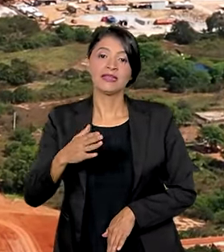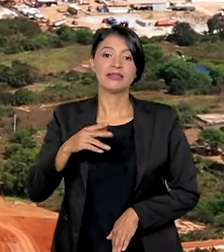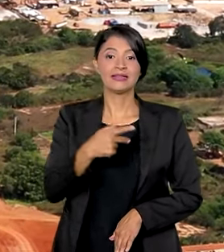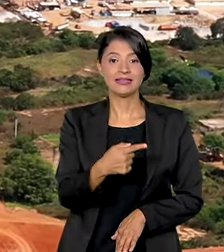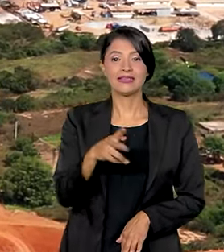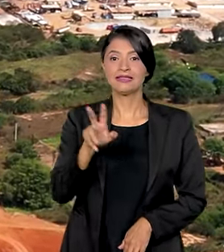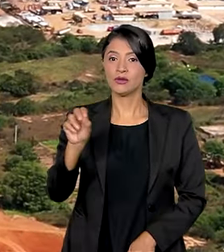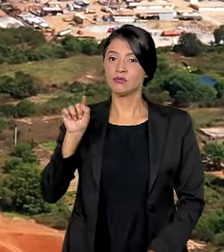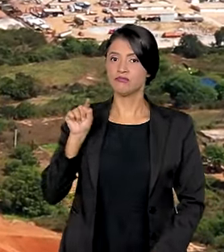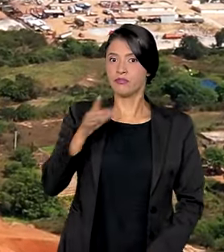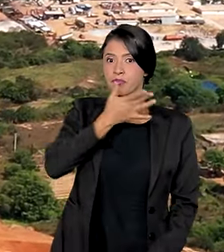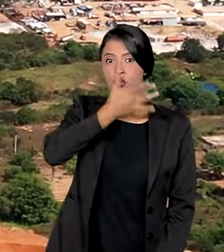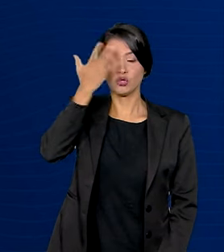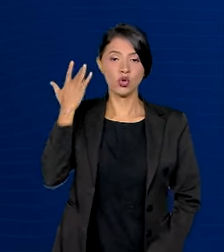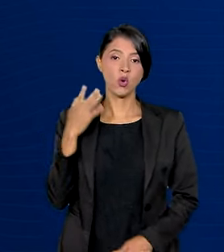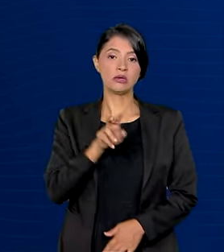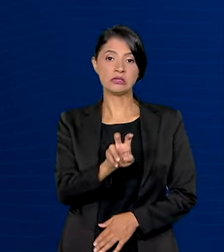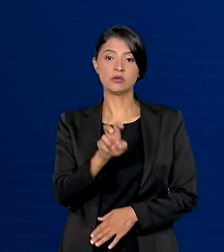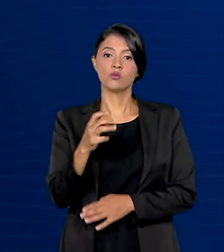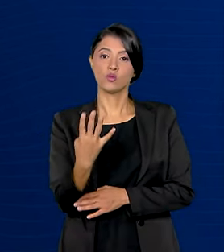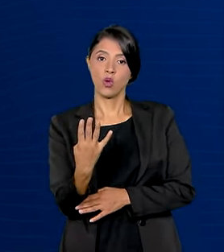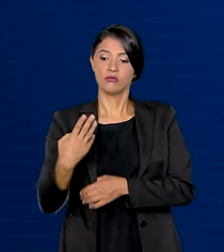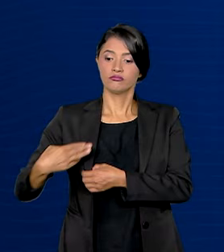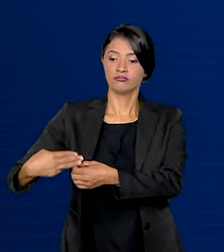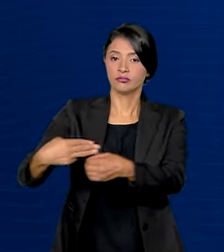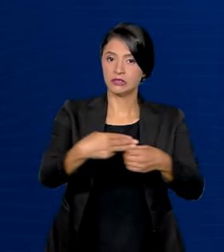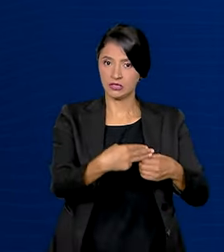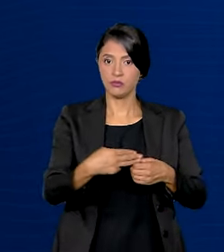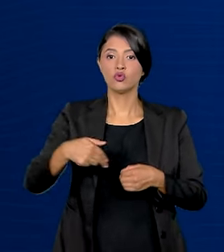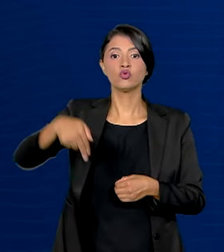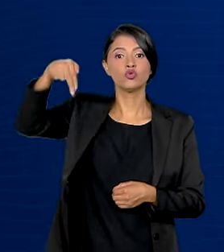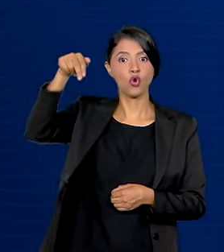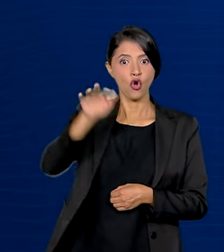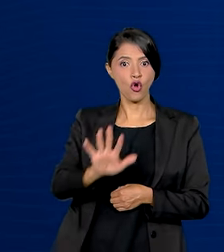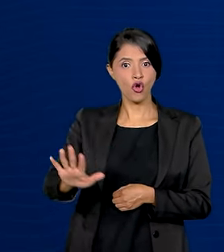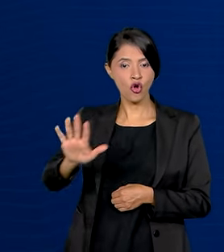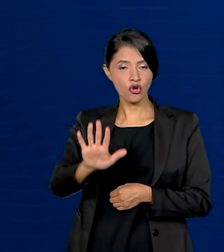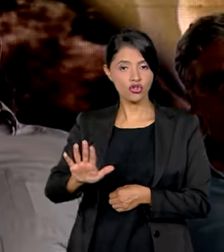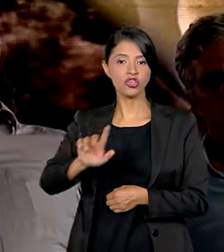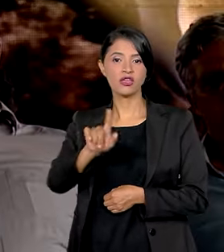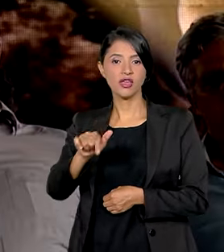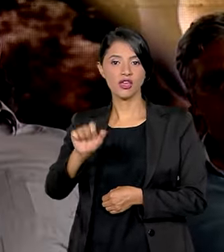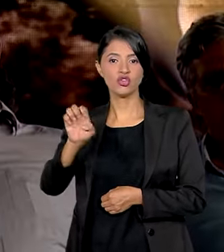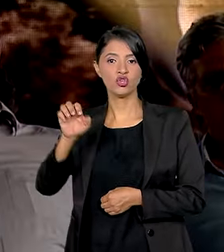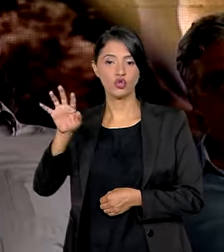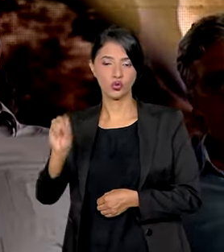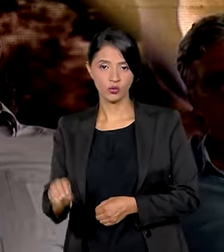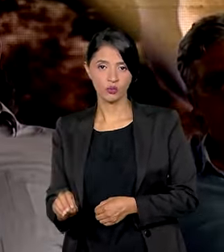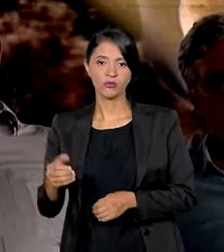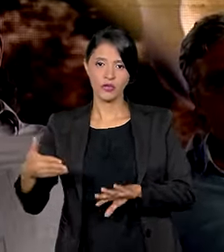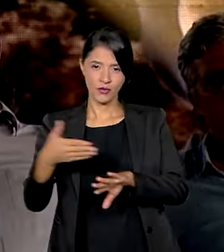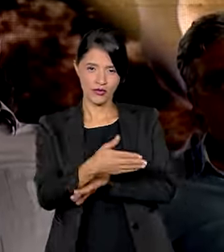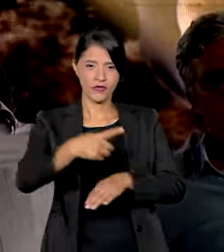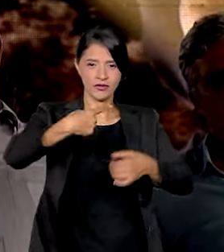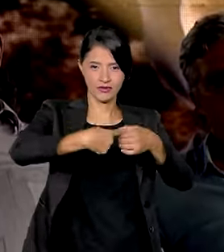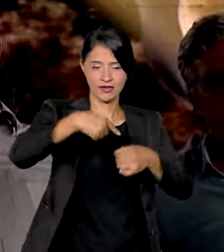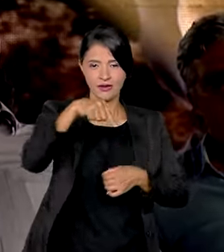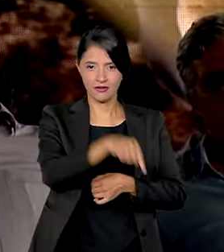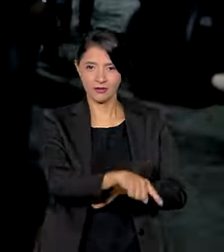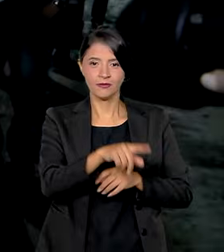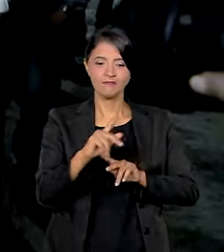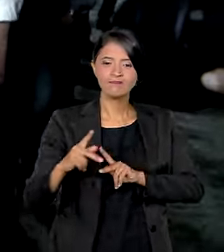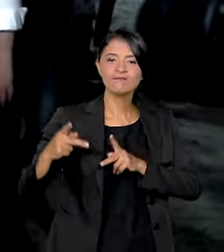750 mil pessoas em 54 municípios do Eixo Norte. Quando eu venho a uma cidade como Luiz